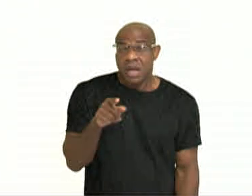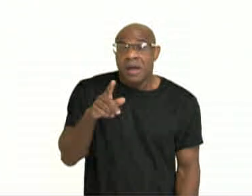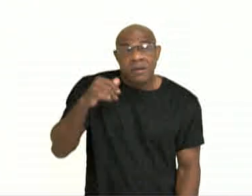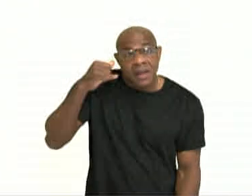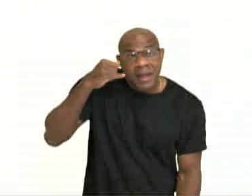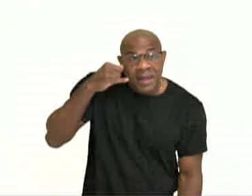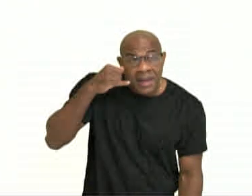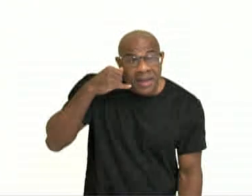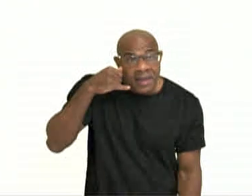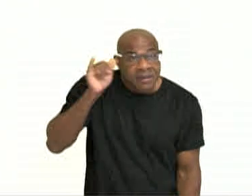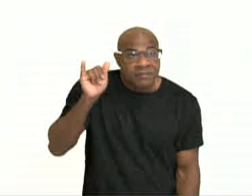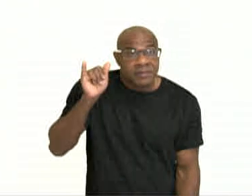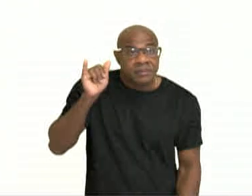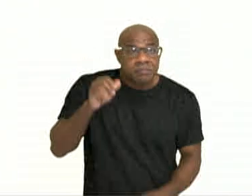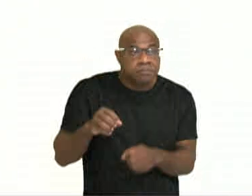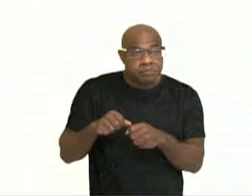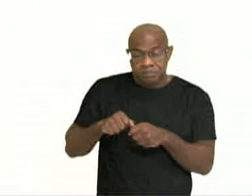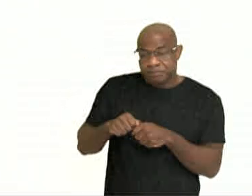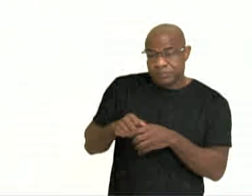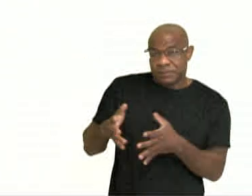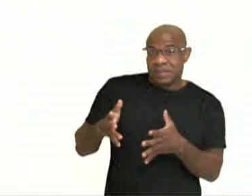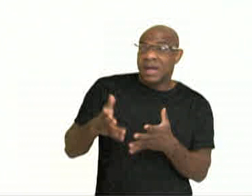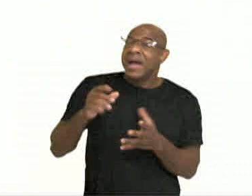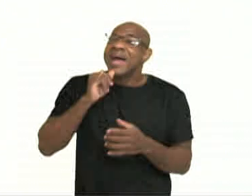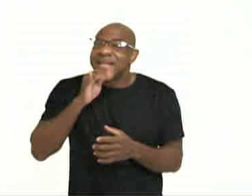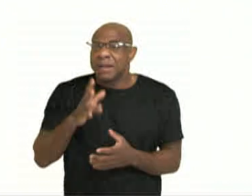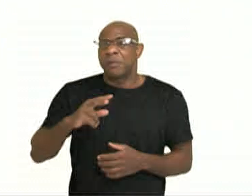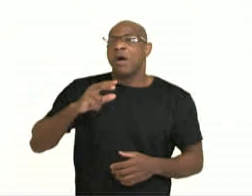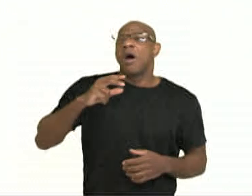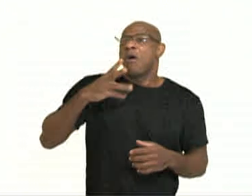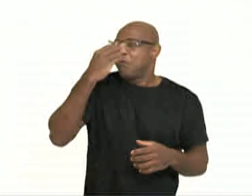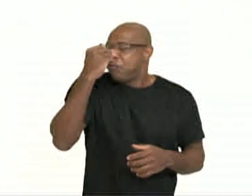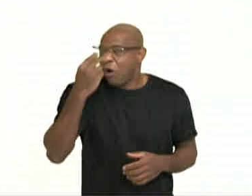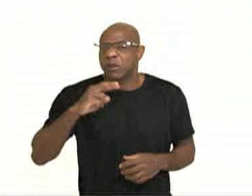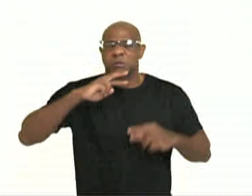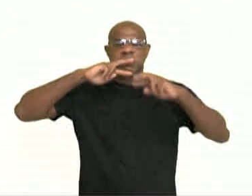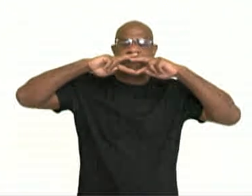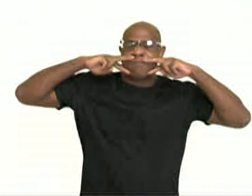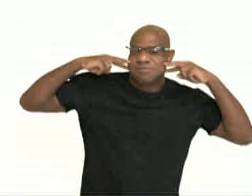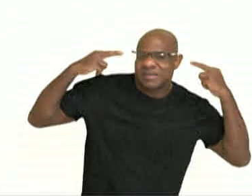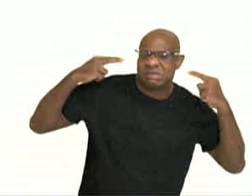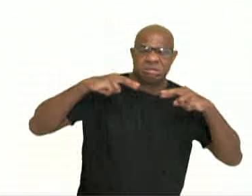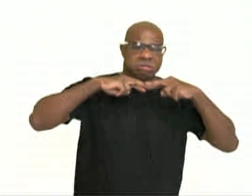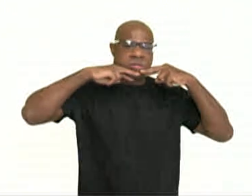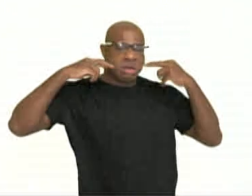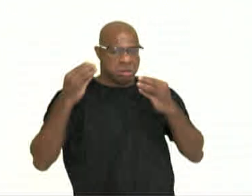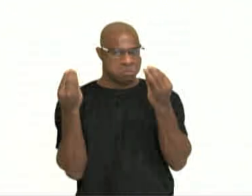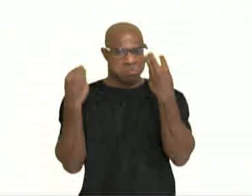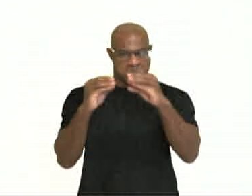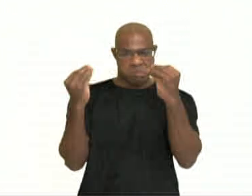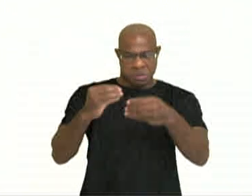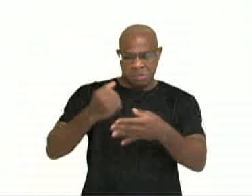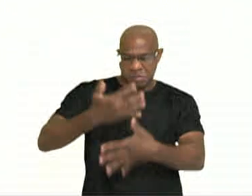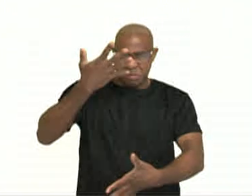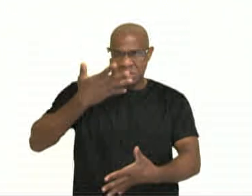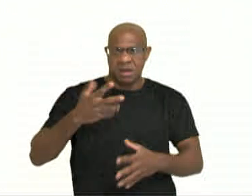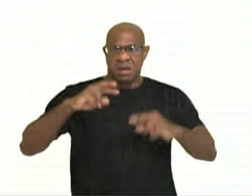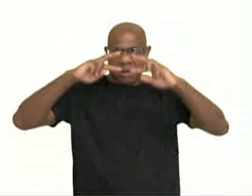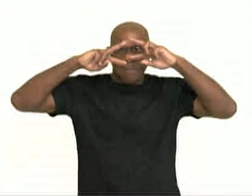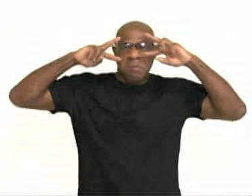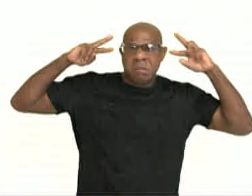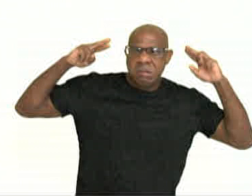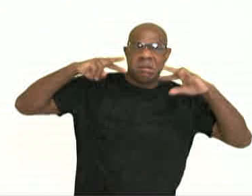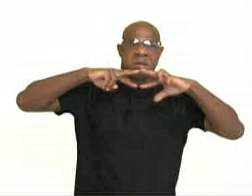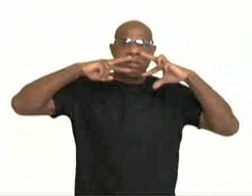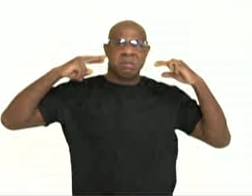evite para terceiros conteúdos íntimos que foram confiados a você. Jamais. Sabe aquela foto da amiga com uma